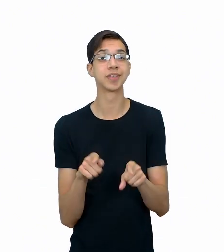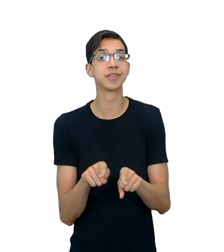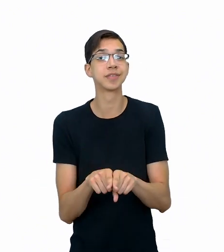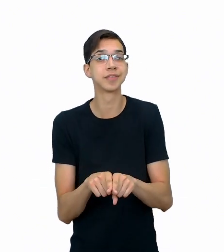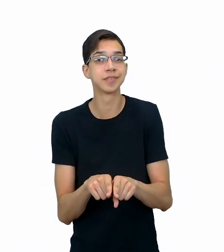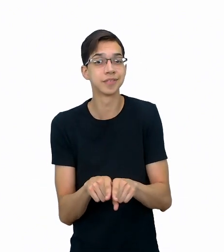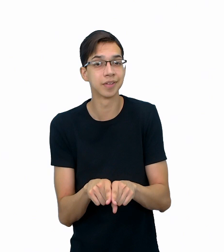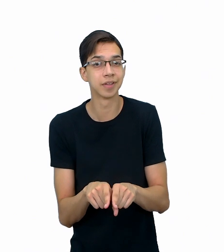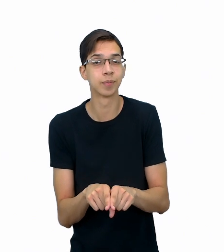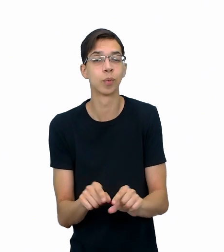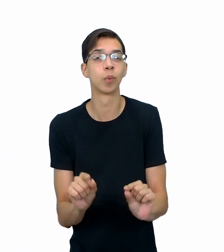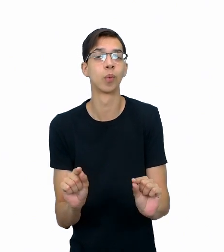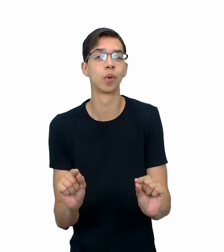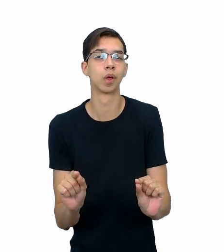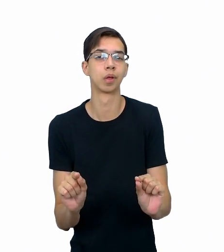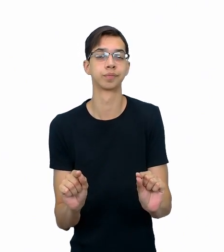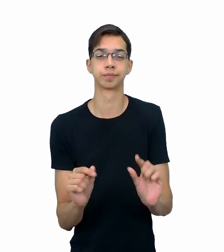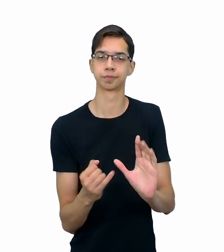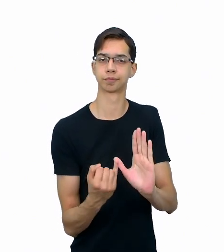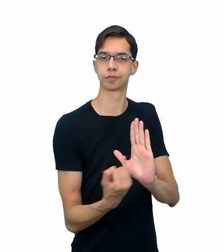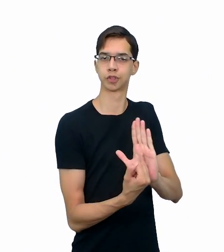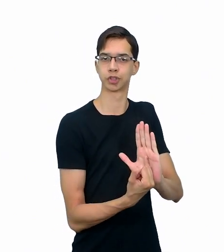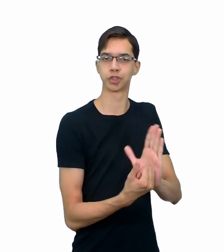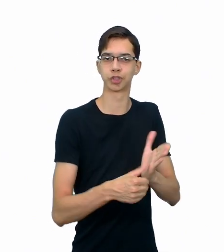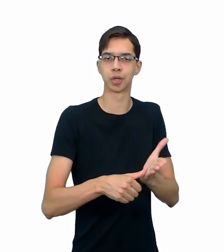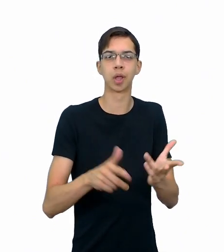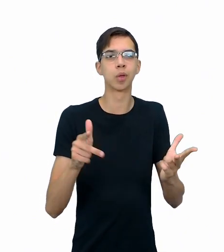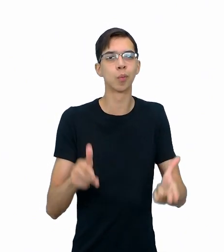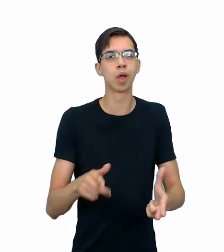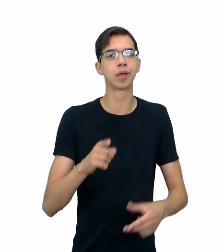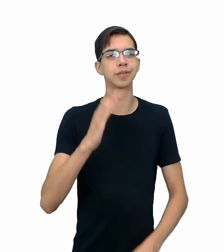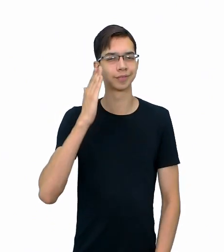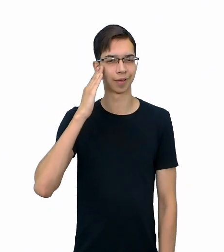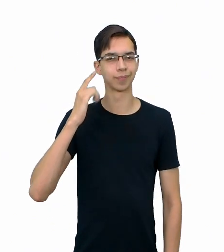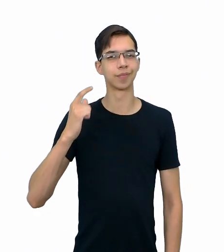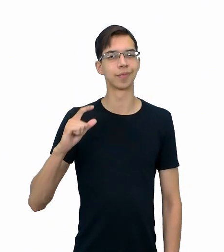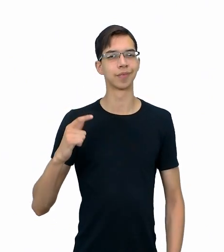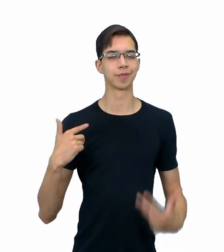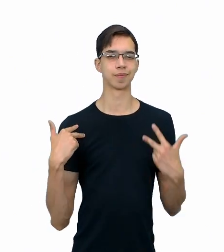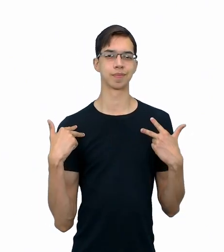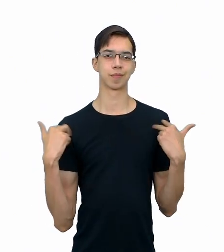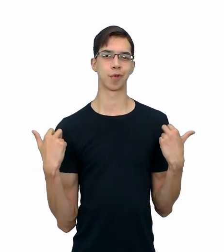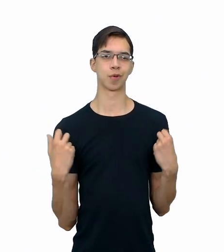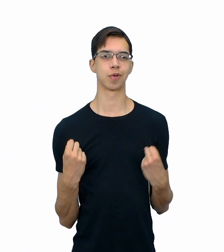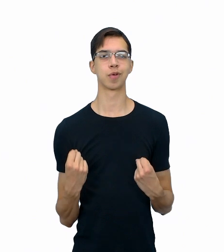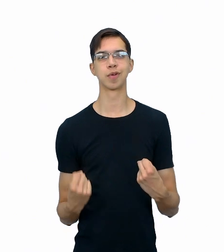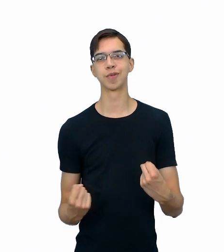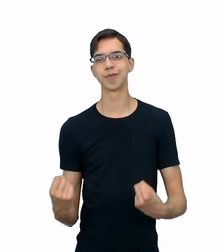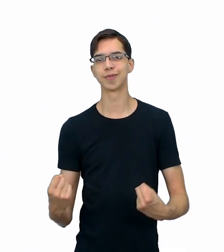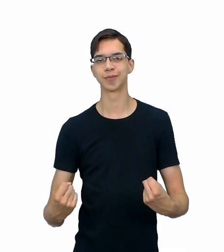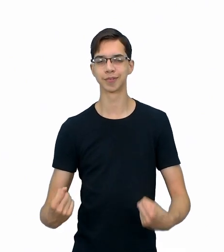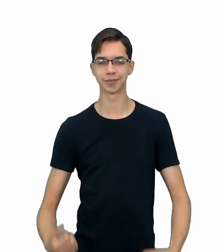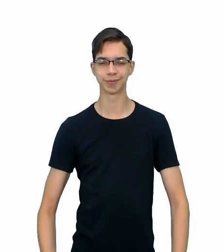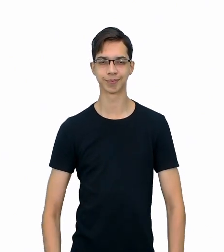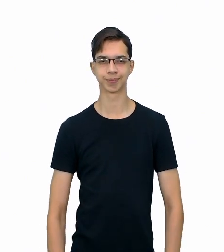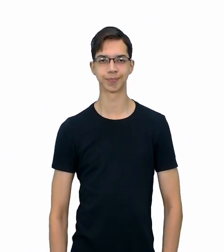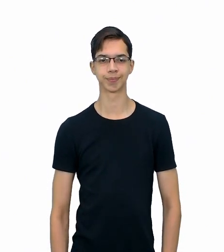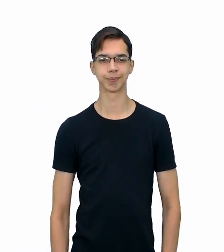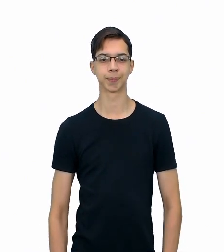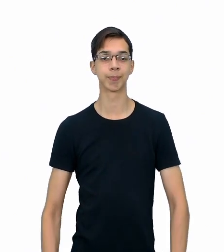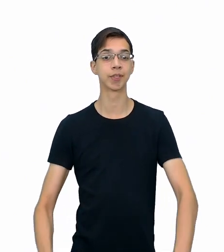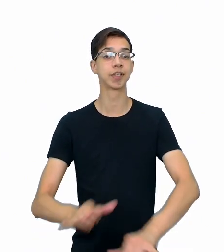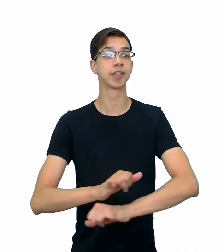da nossa carteira de motorista. Nós discutimos também o campo aditivo, né, onde a gente foi